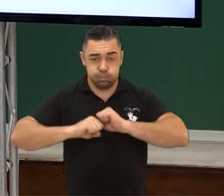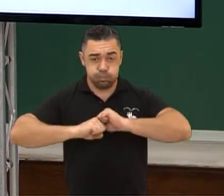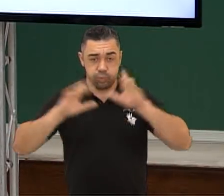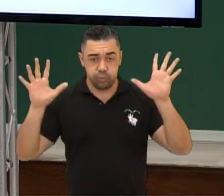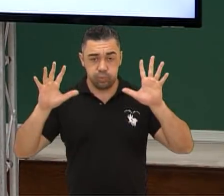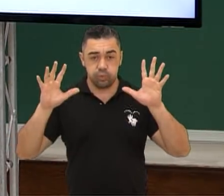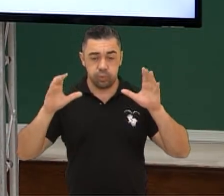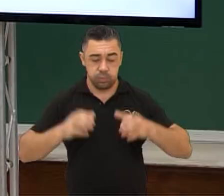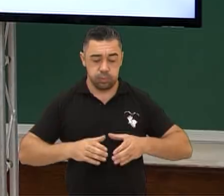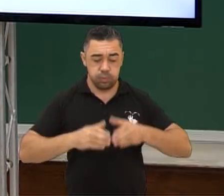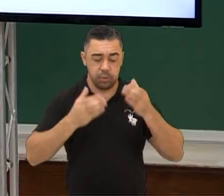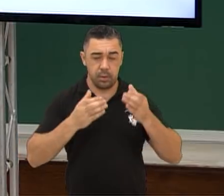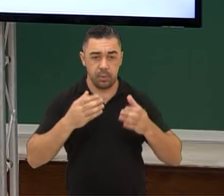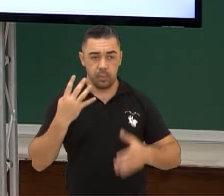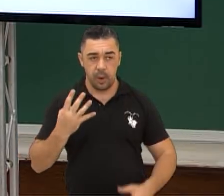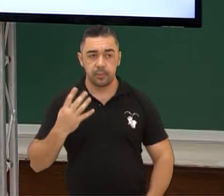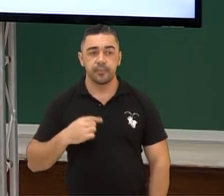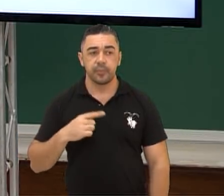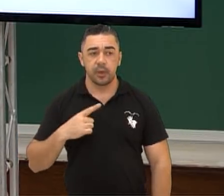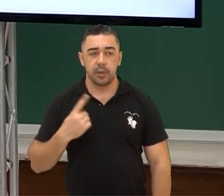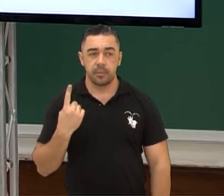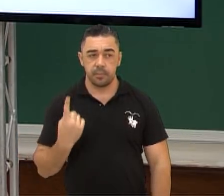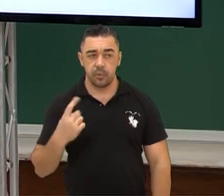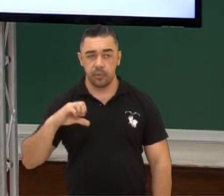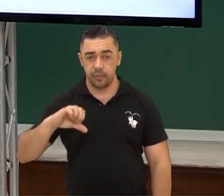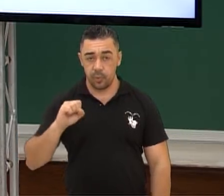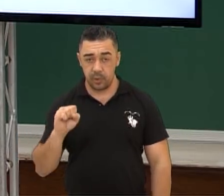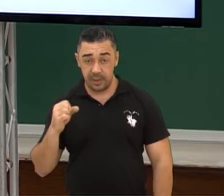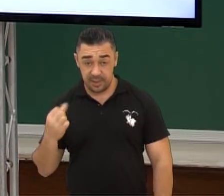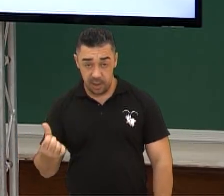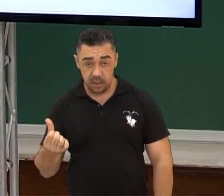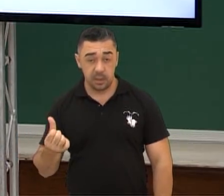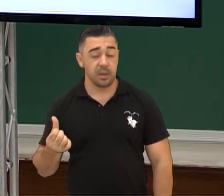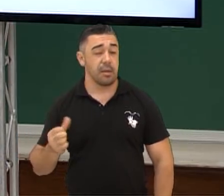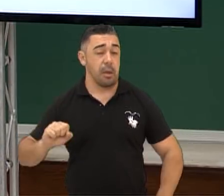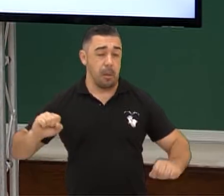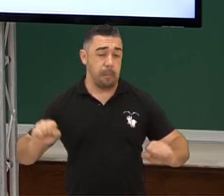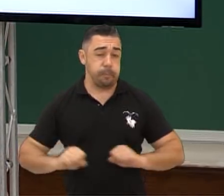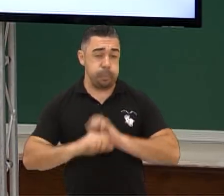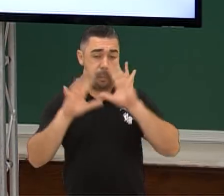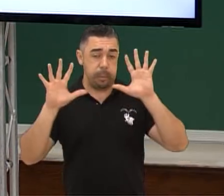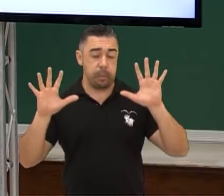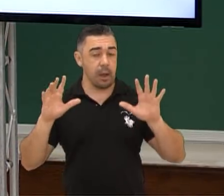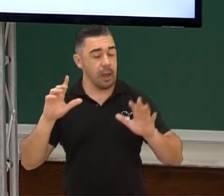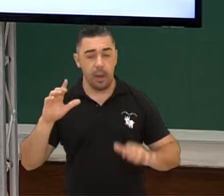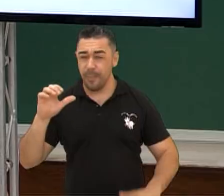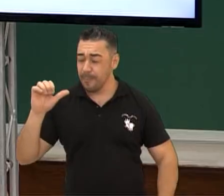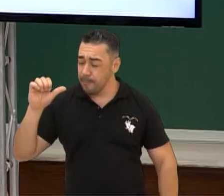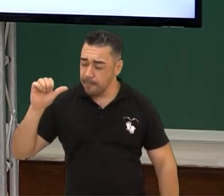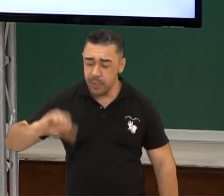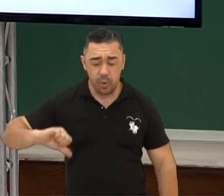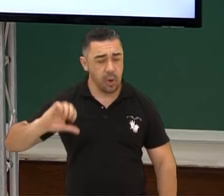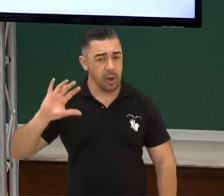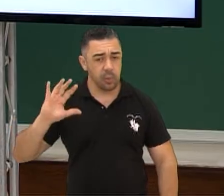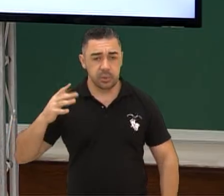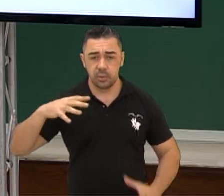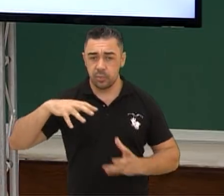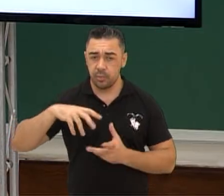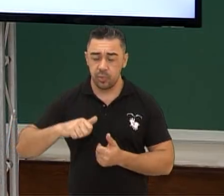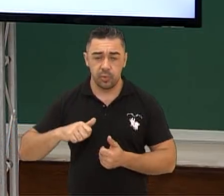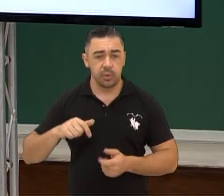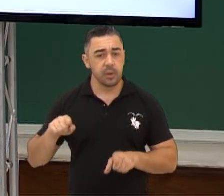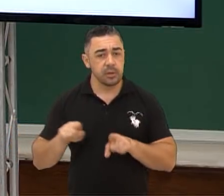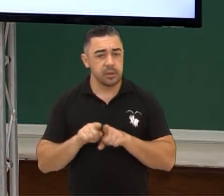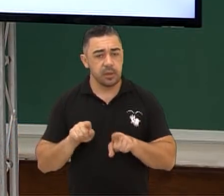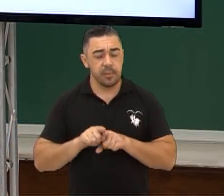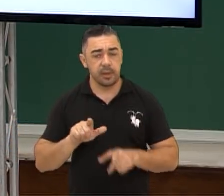do dia 26 de abril de 1986 é considerado o maior desastre nuclear do mundo, ao lado da